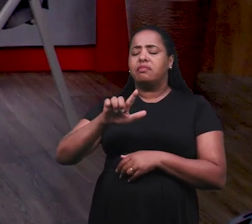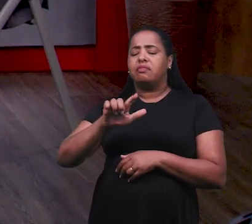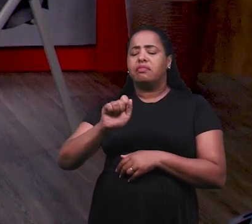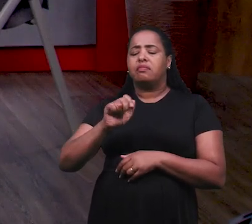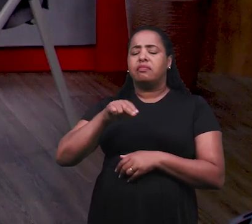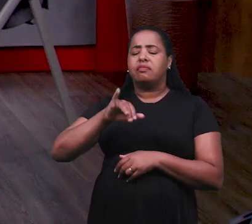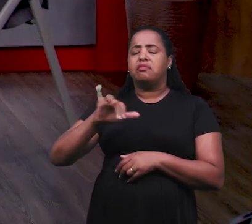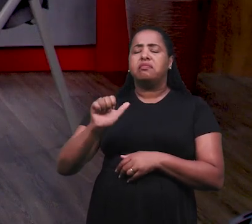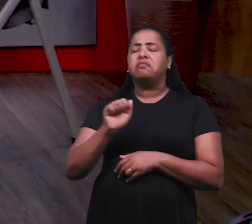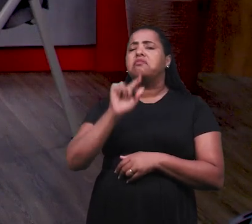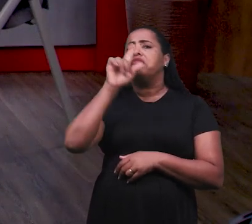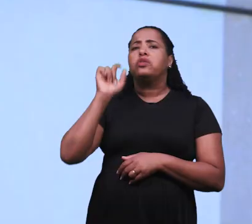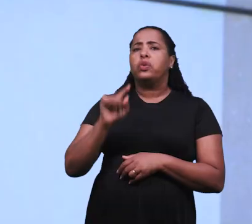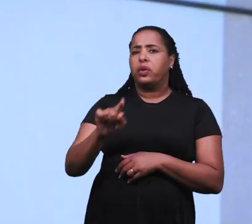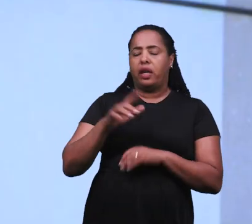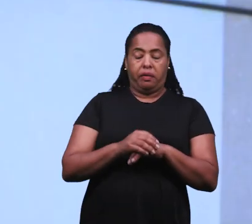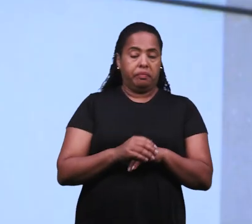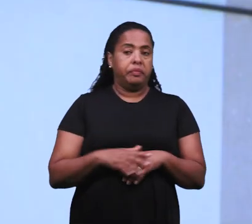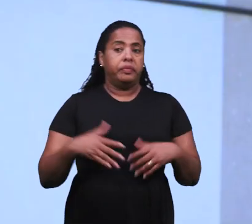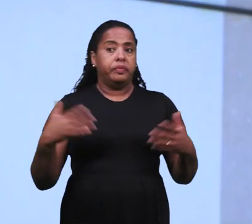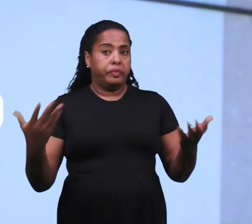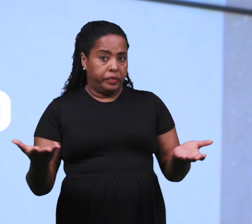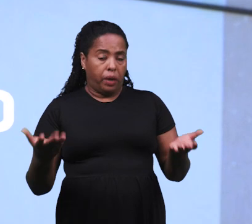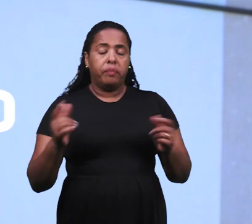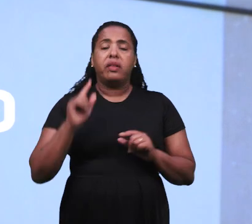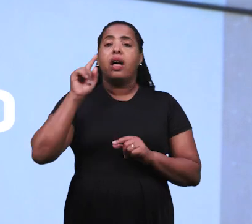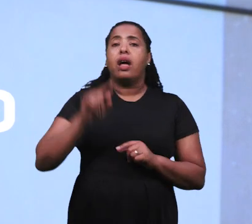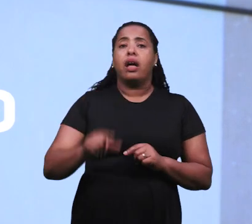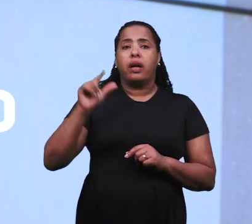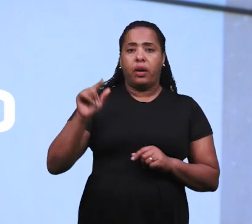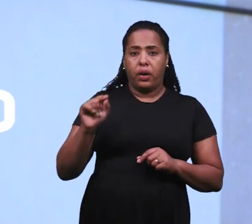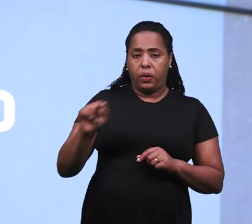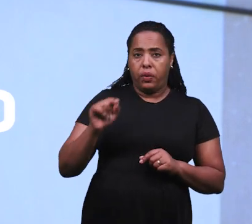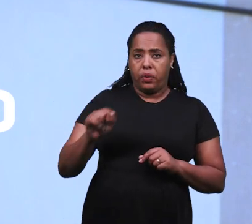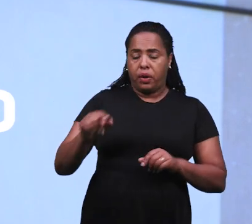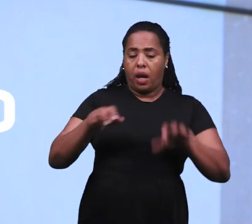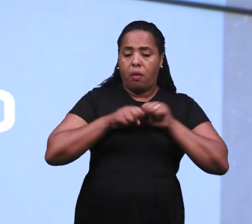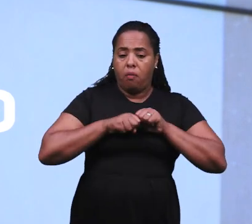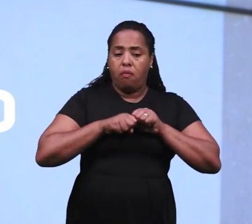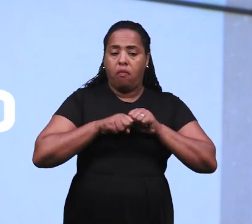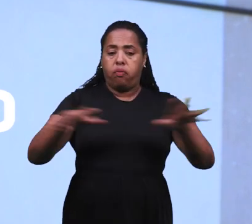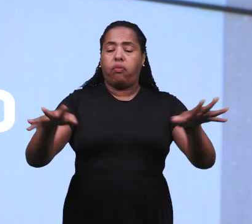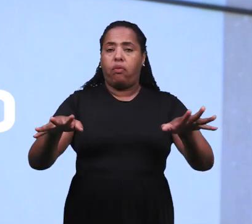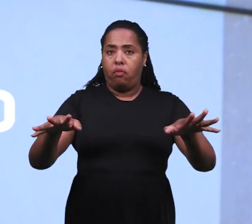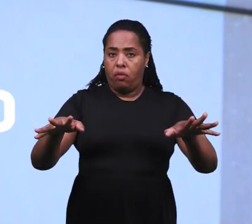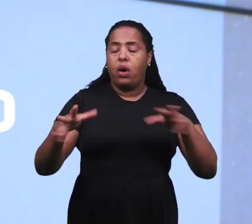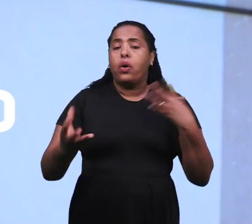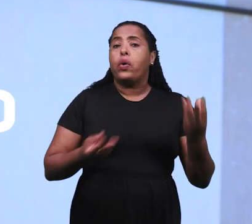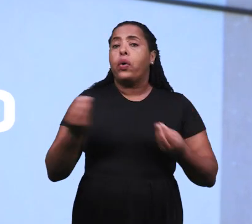esclarecermos aqui. Bom, a capelania, pastor Marcos, ela se popularizou, podemos dizer assim,